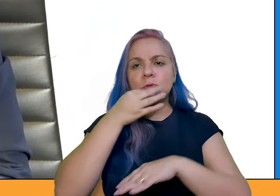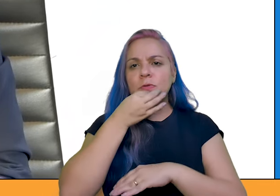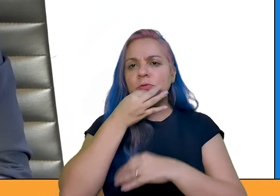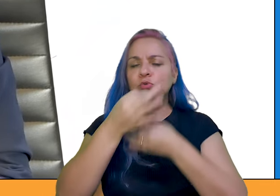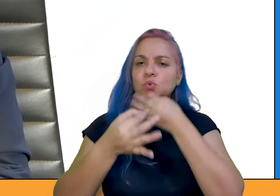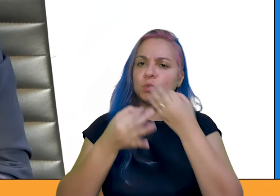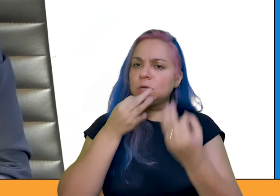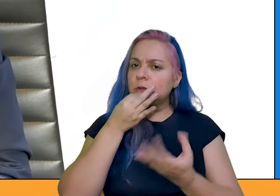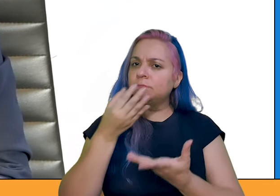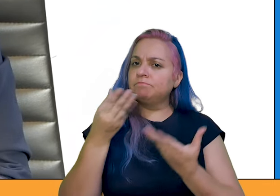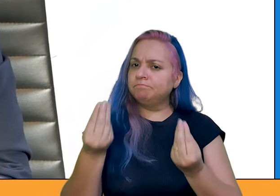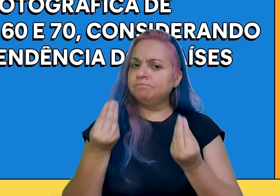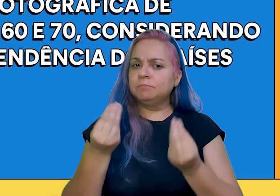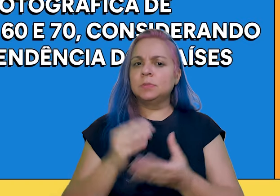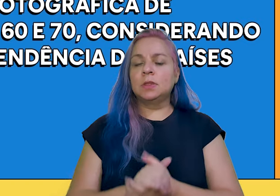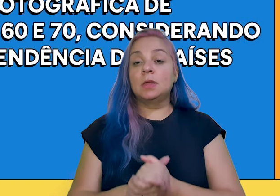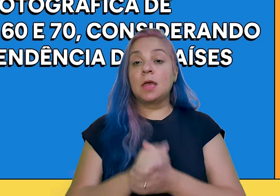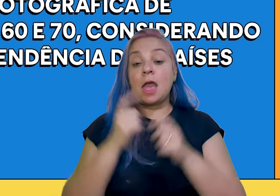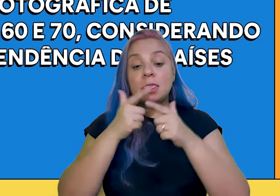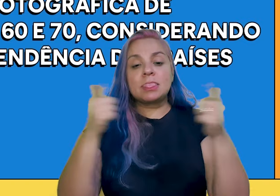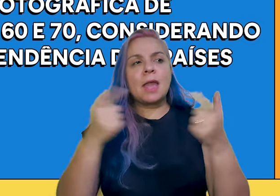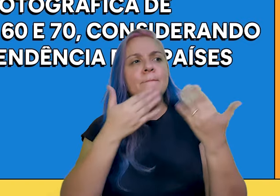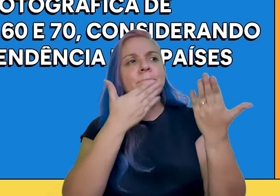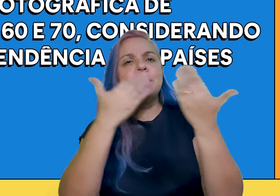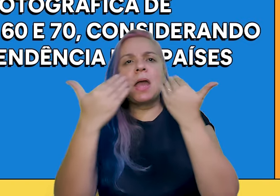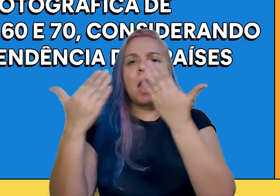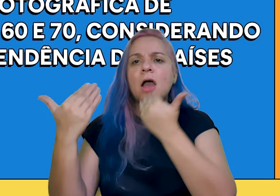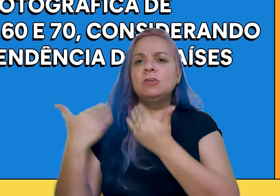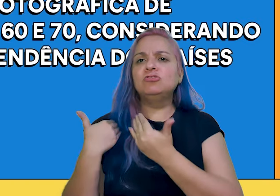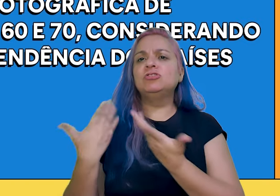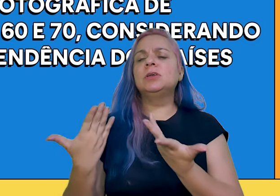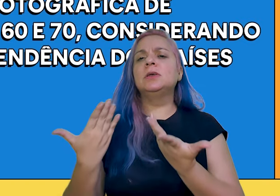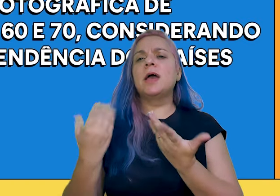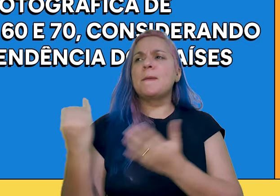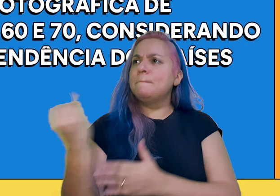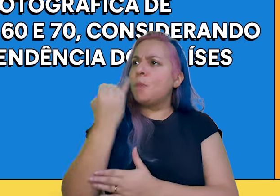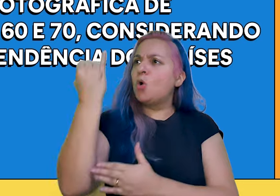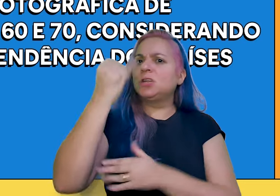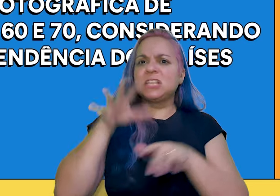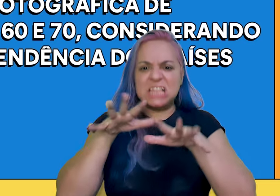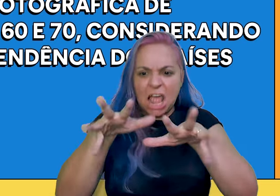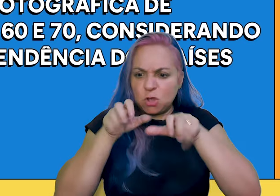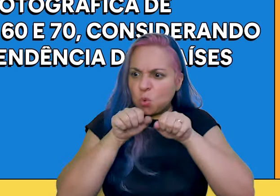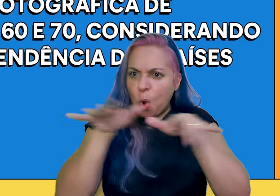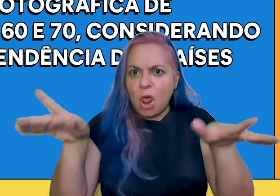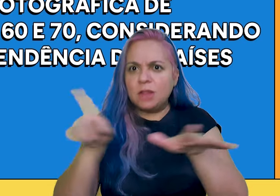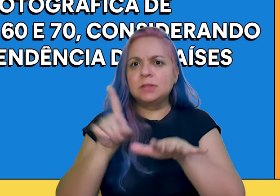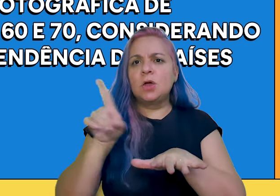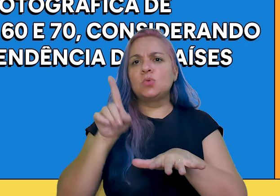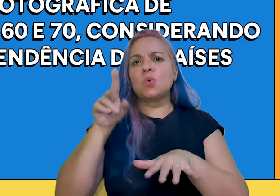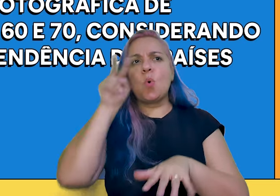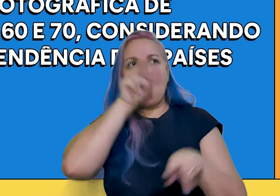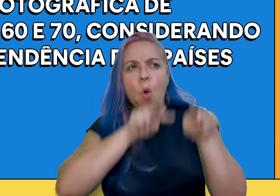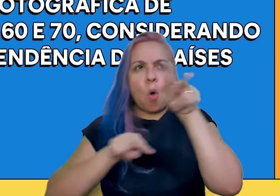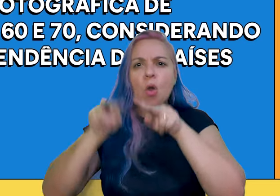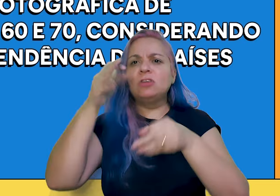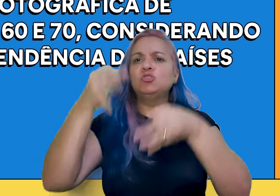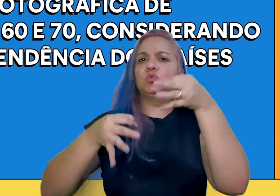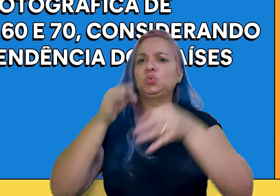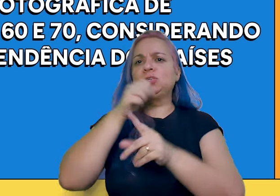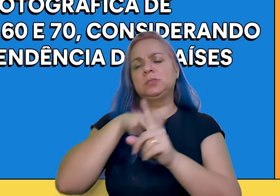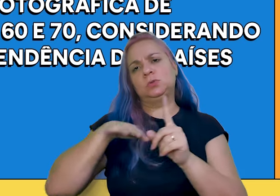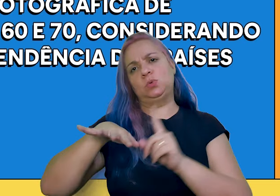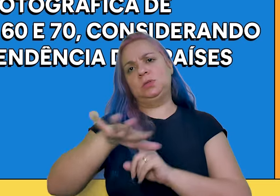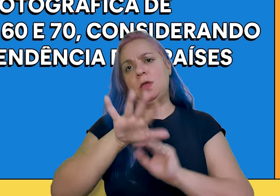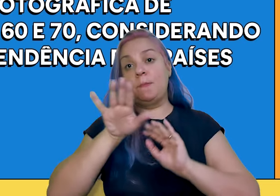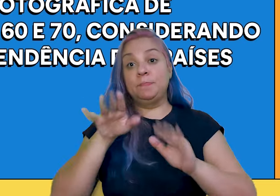sugerimos é a seguinte: professor, amplie o debate em torno da importância da descolonização do olhar em prol da